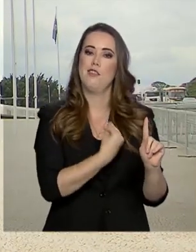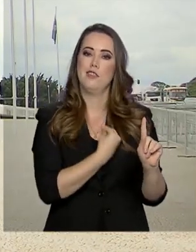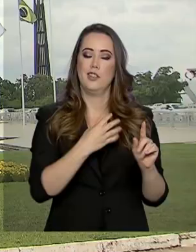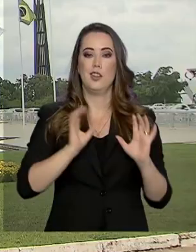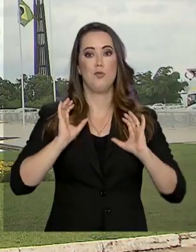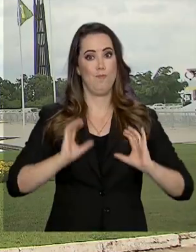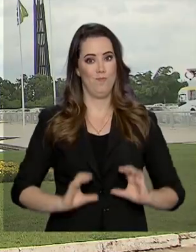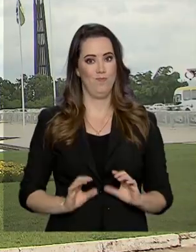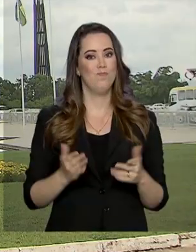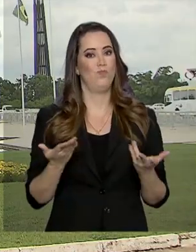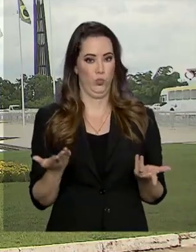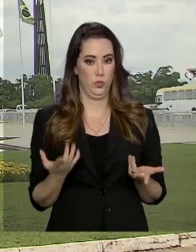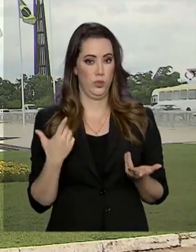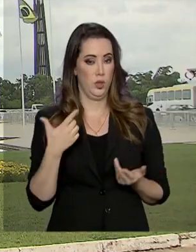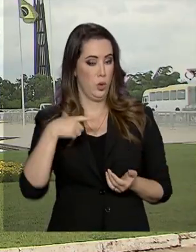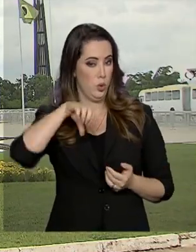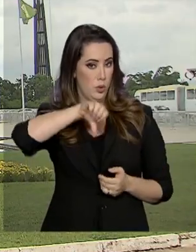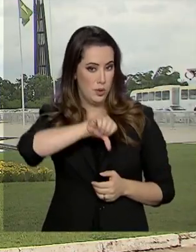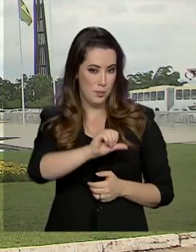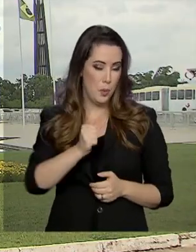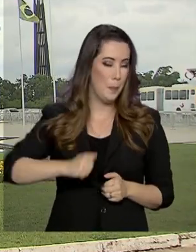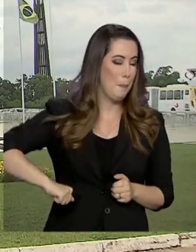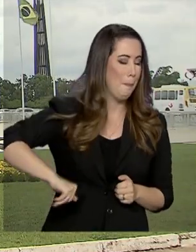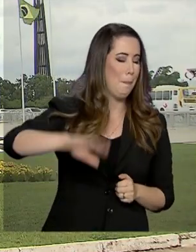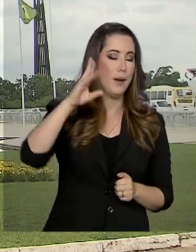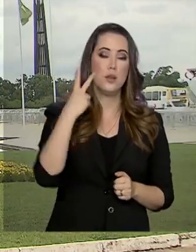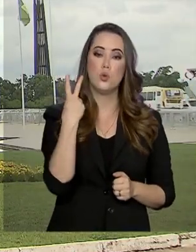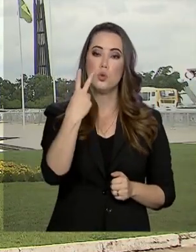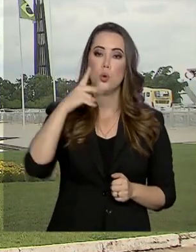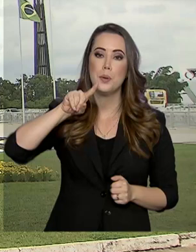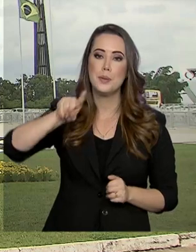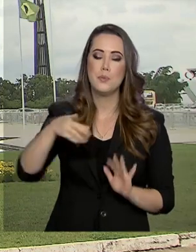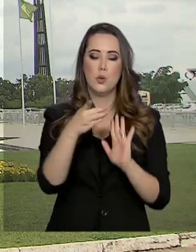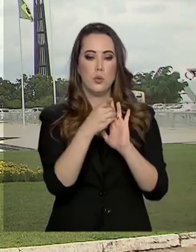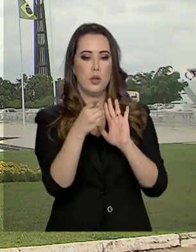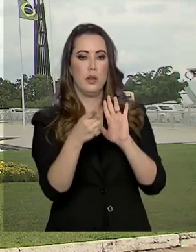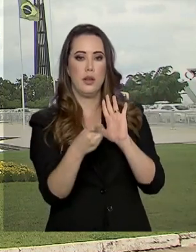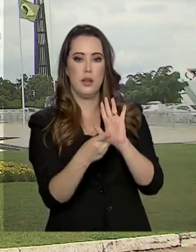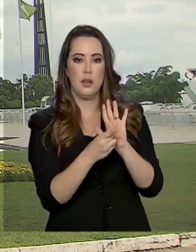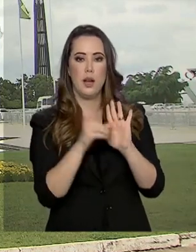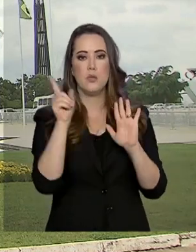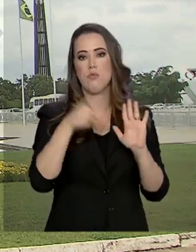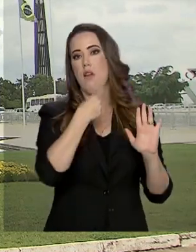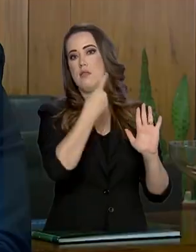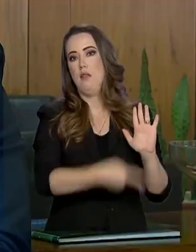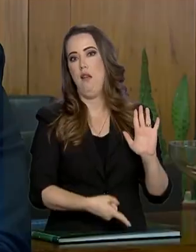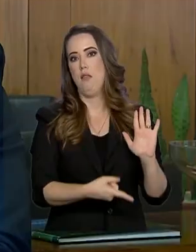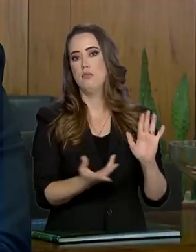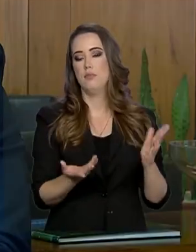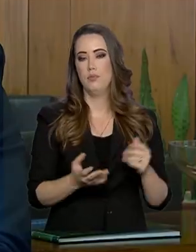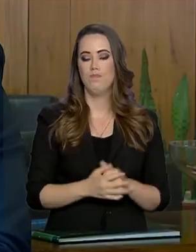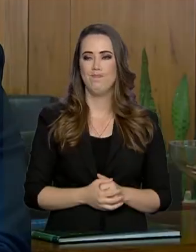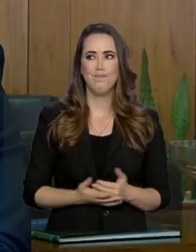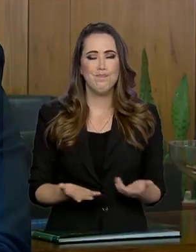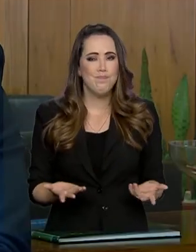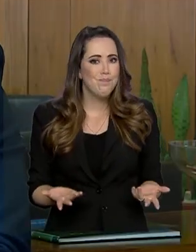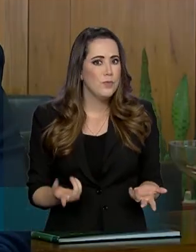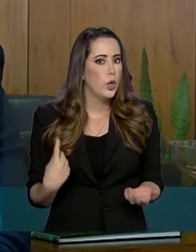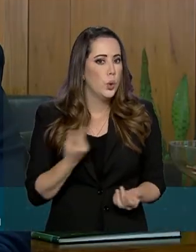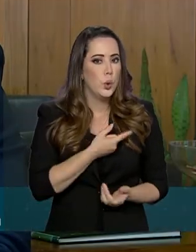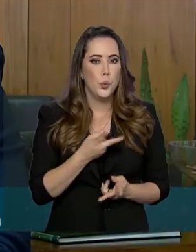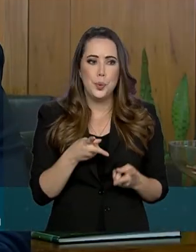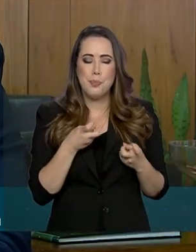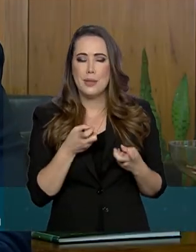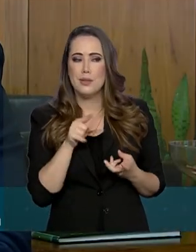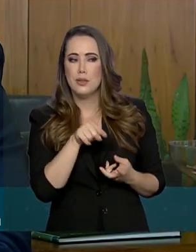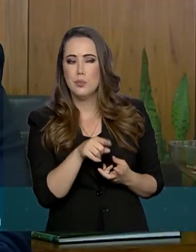cidadão. Em 2019, mais de 2 mil decretos foram revogados. Nós observamos, quando assumimos